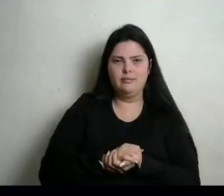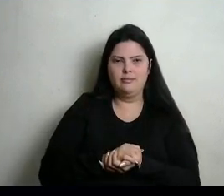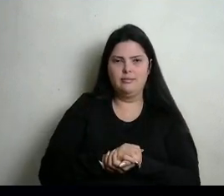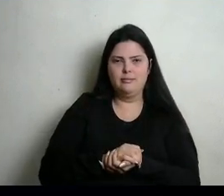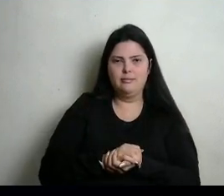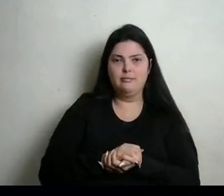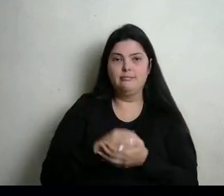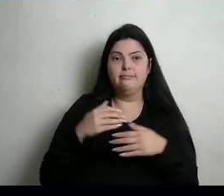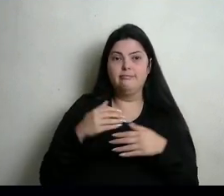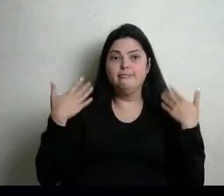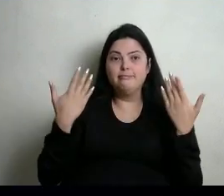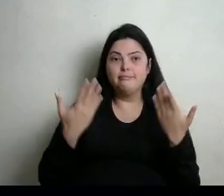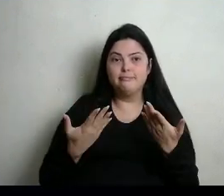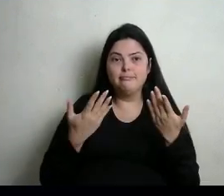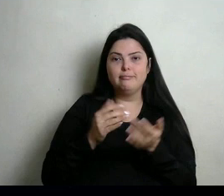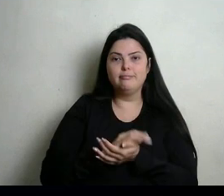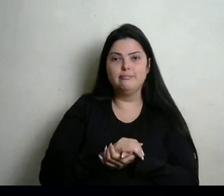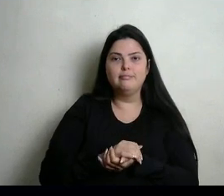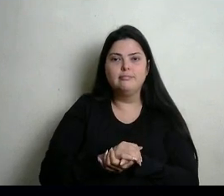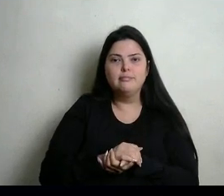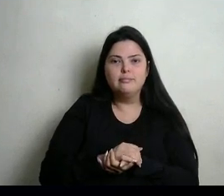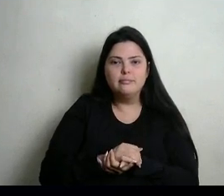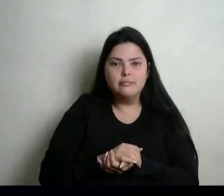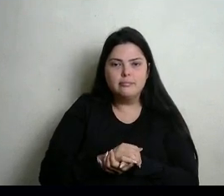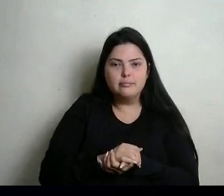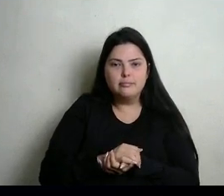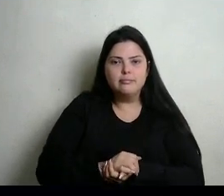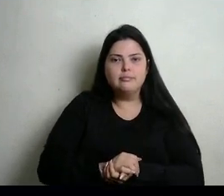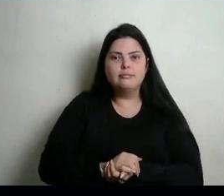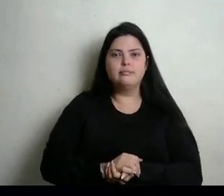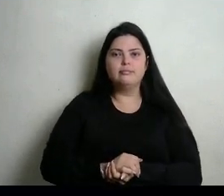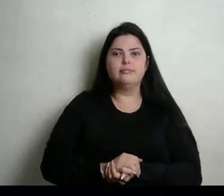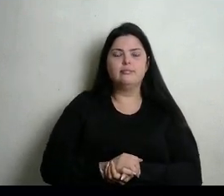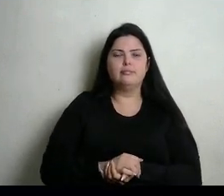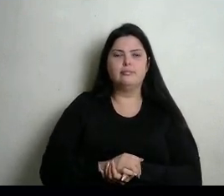Então, vamos ver se vai passar. Preciso apontar para cá.